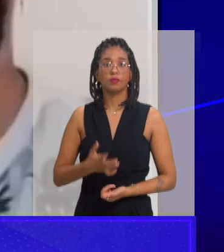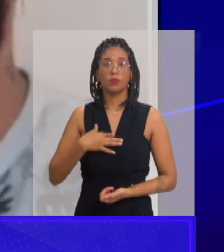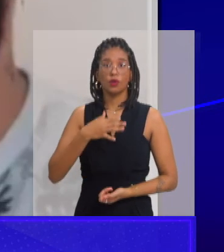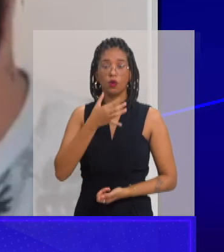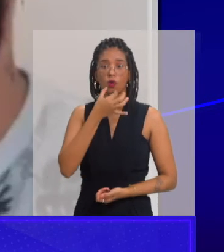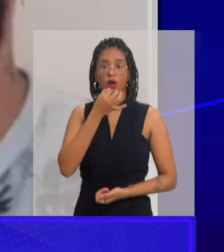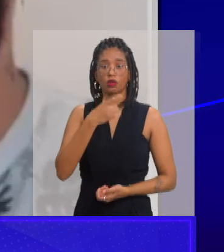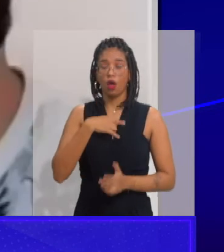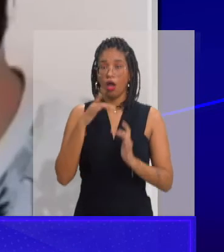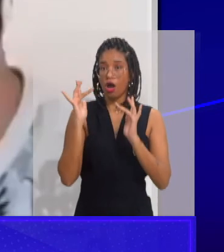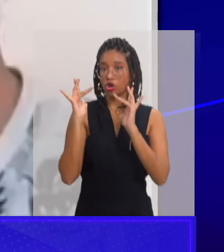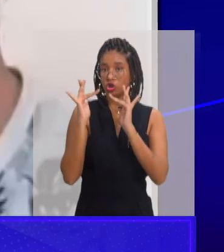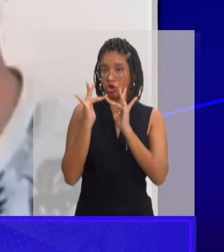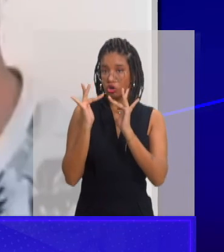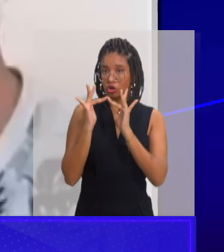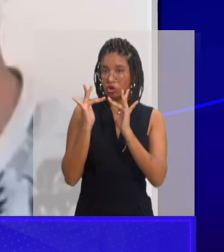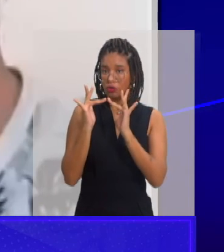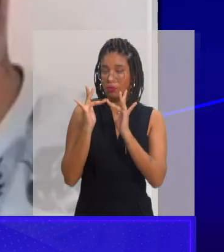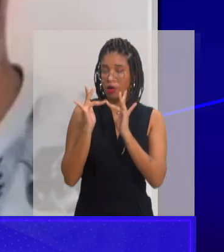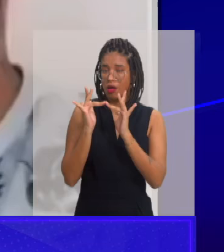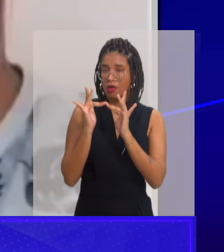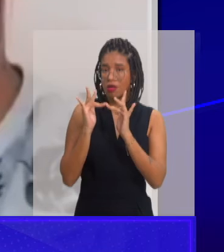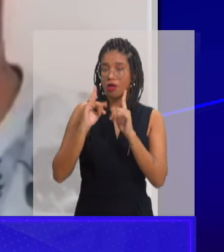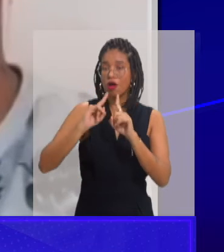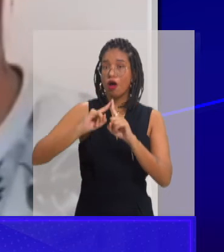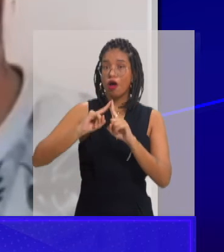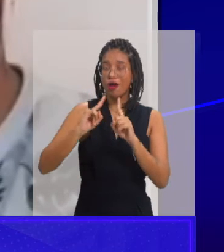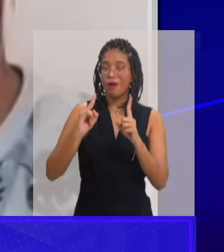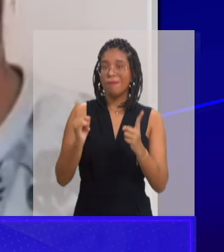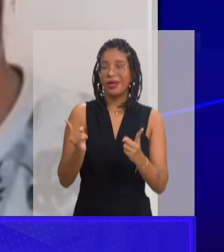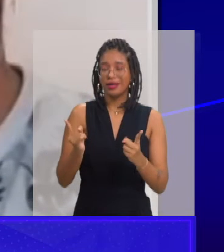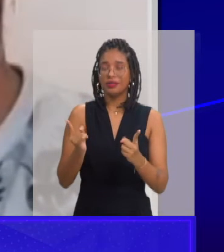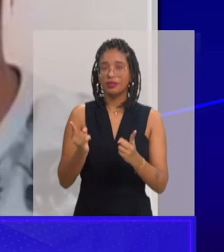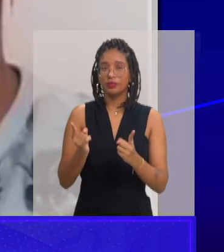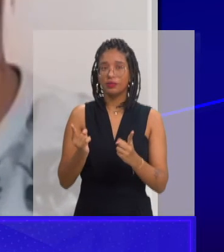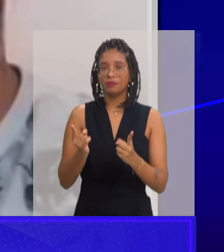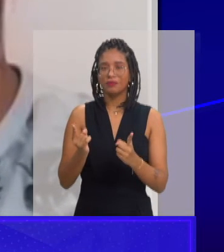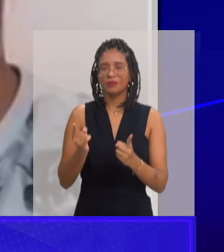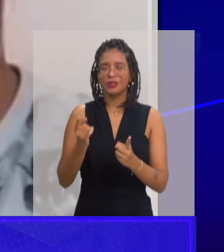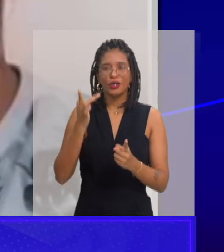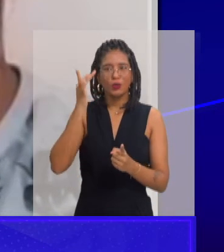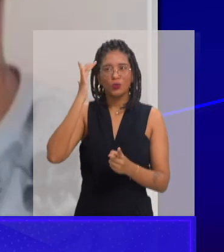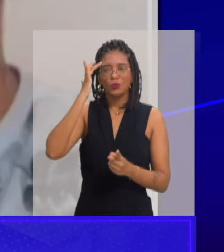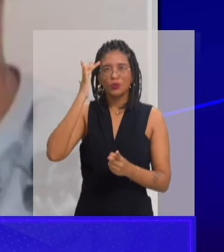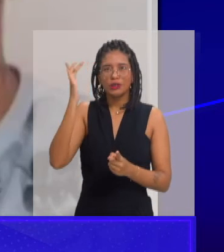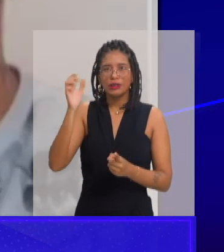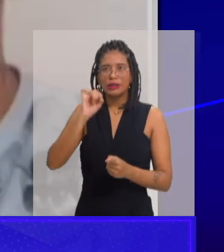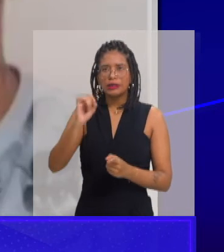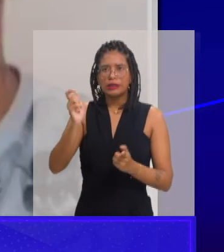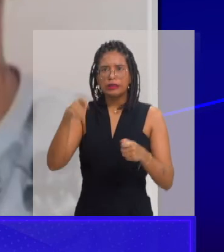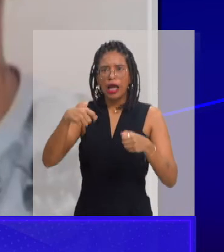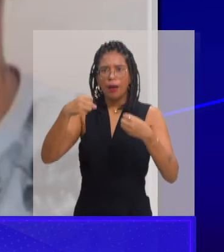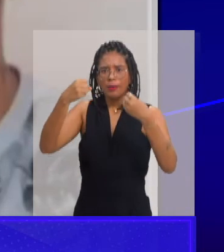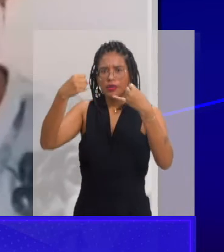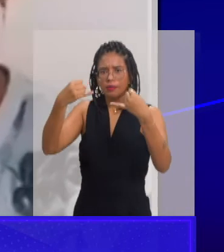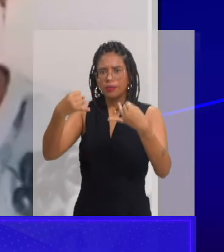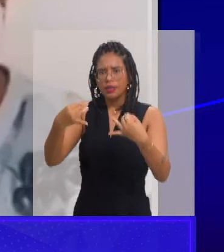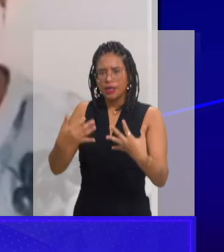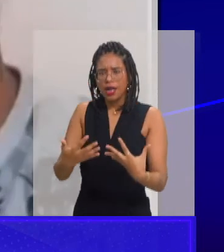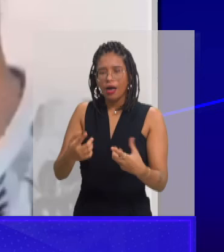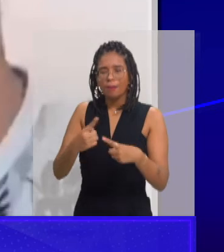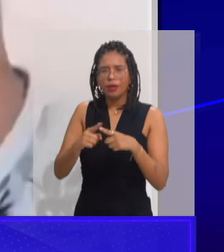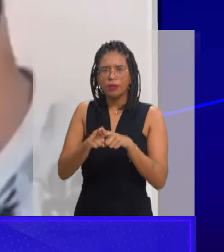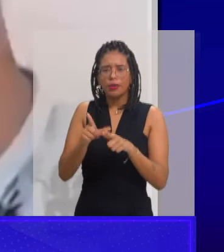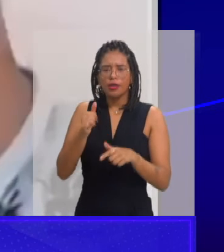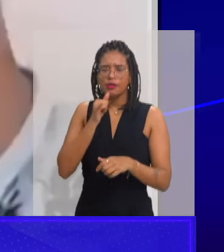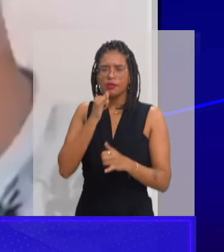Eu acho que íntima, mas eu nem sei se seria a palavra